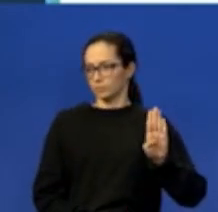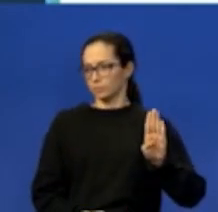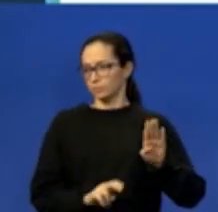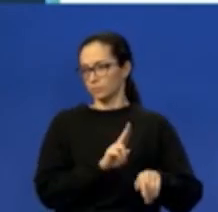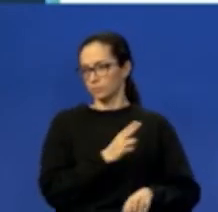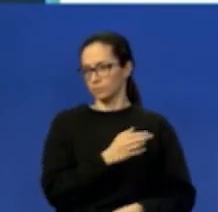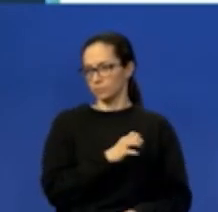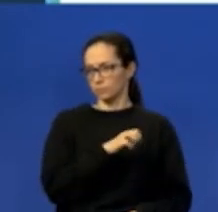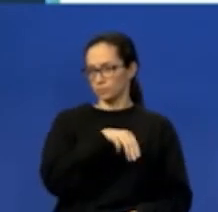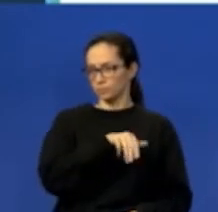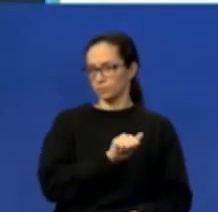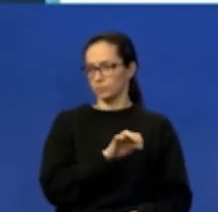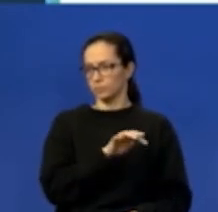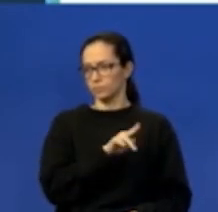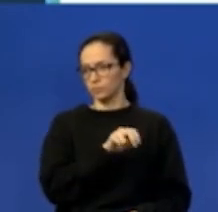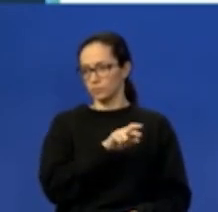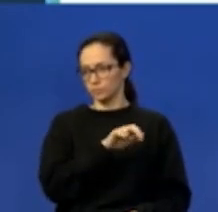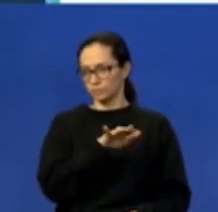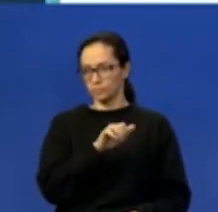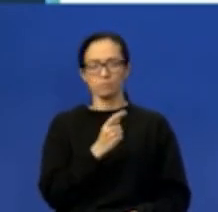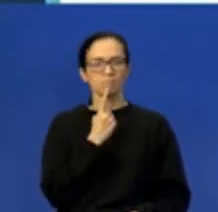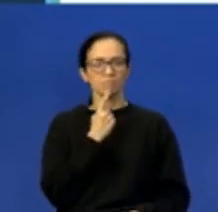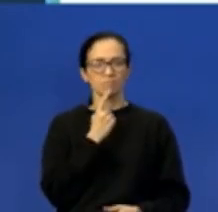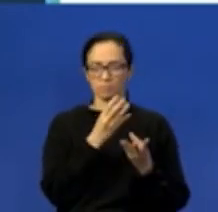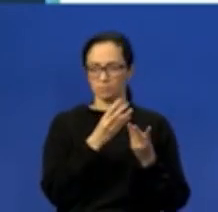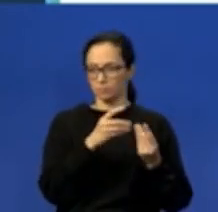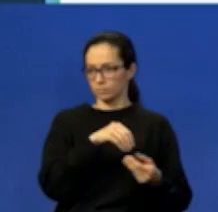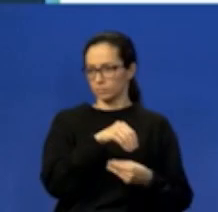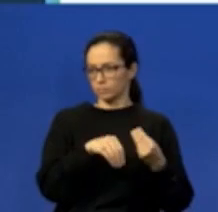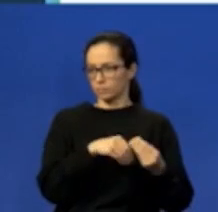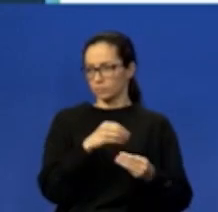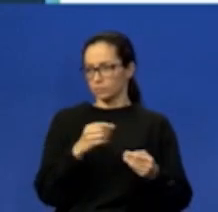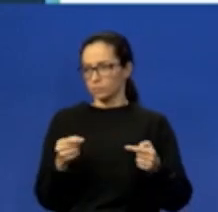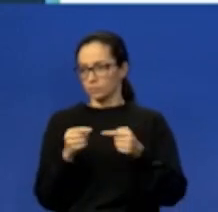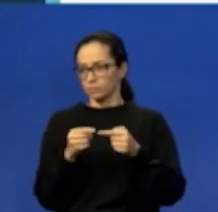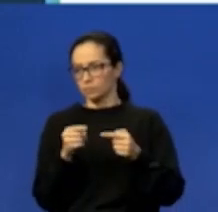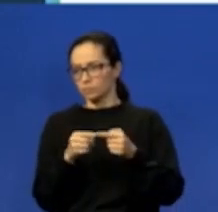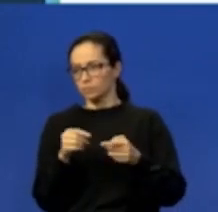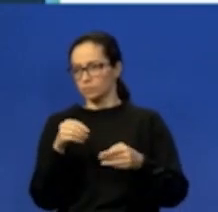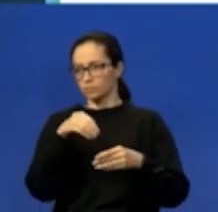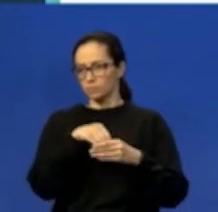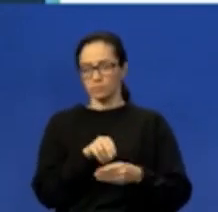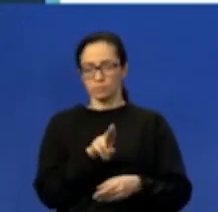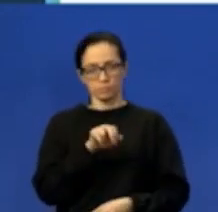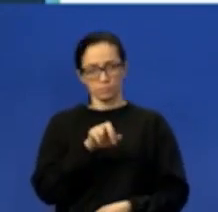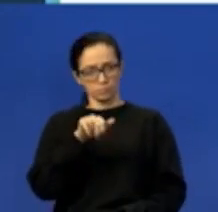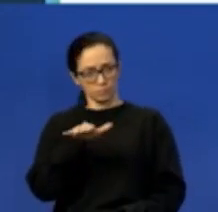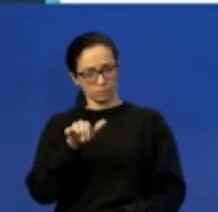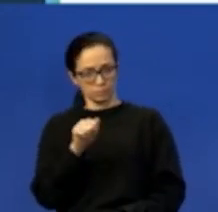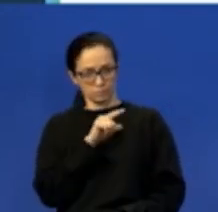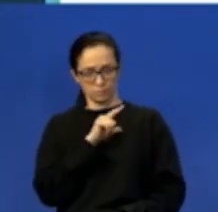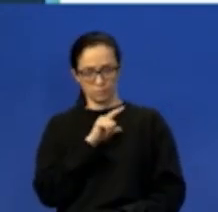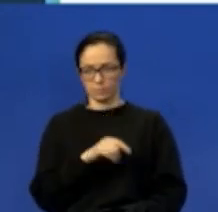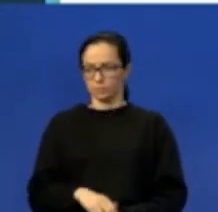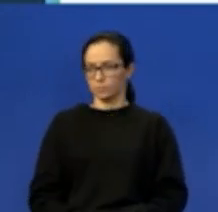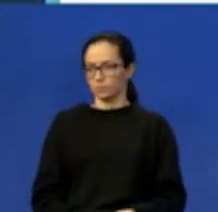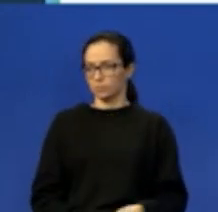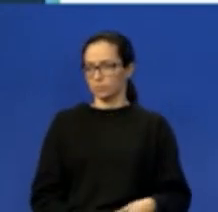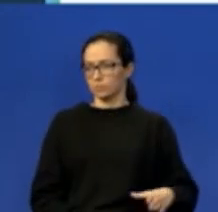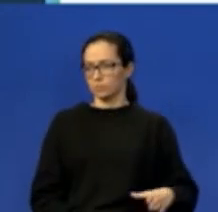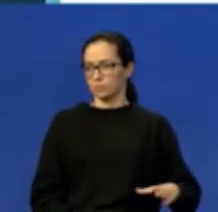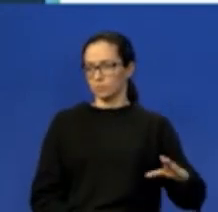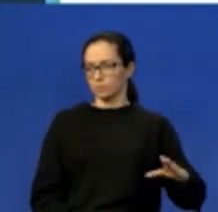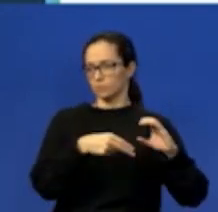B. Hematúria e hemoglobinúria estão relacionadas à presença de hemácias e hemoglobinas na urina. Letra